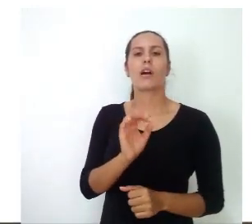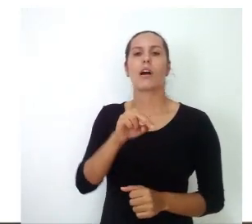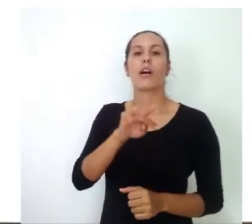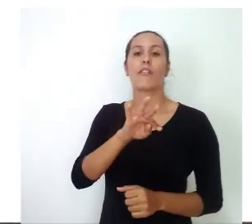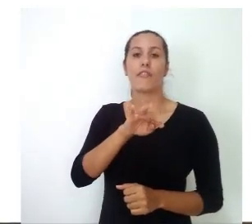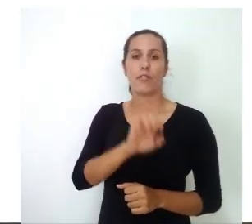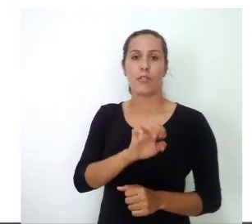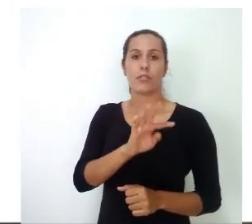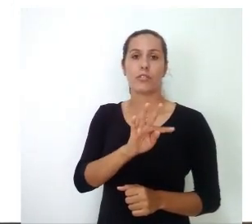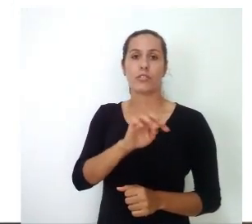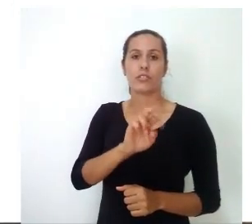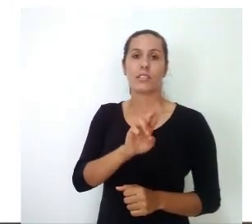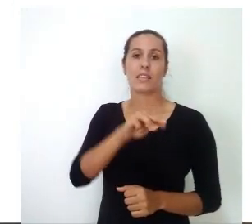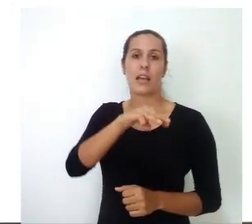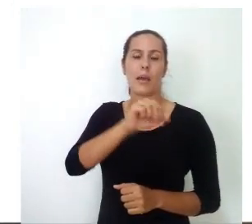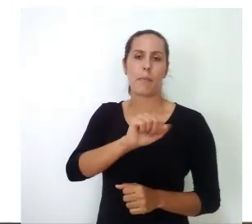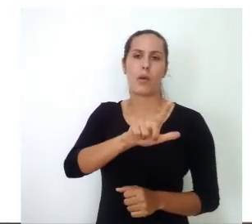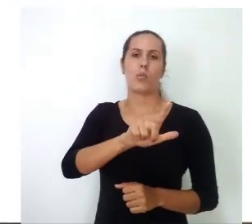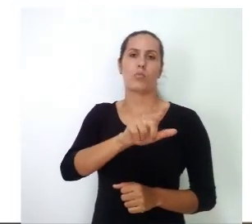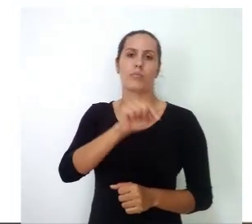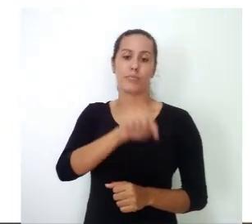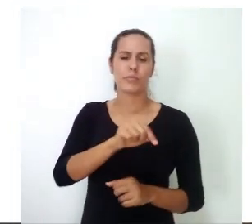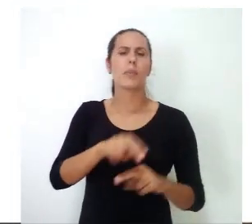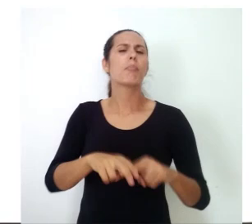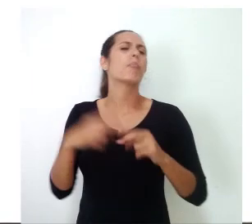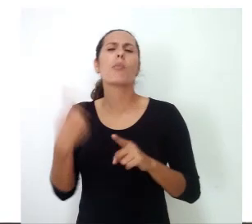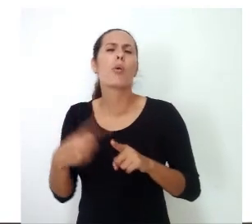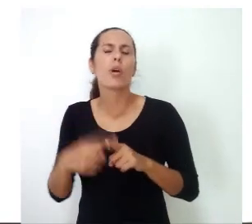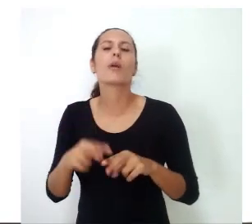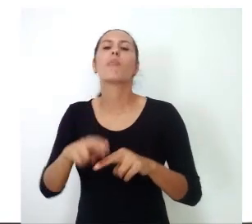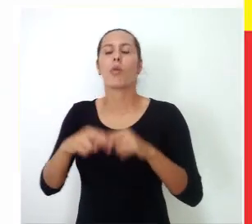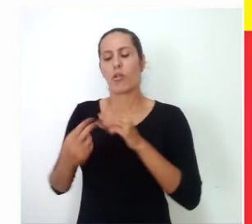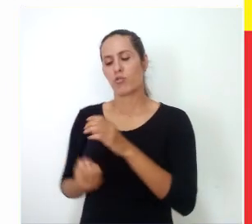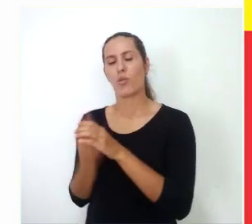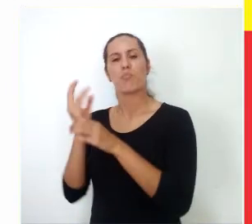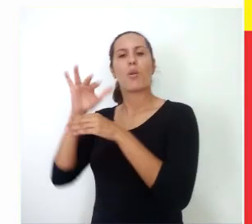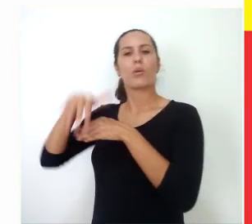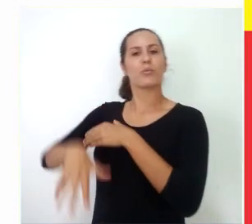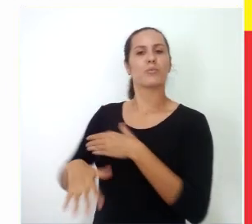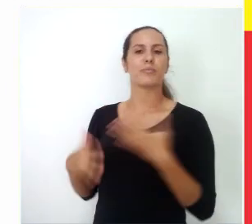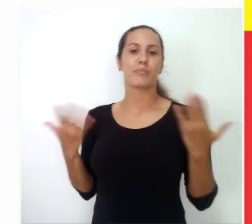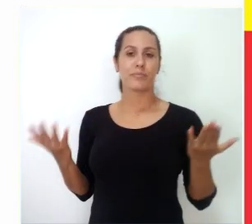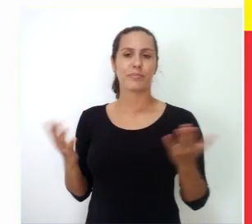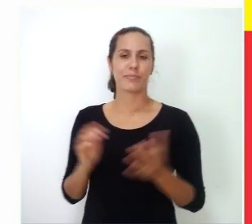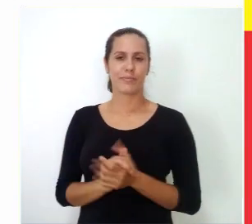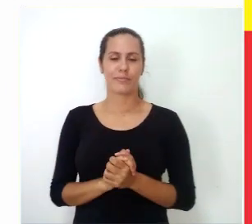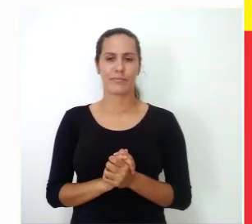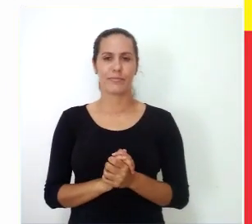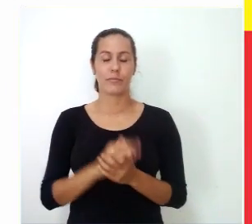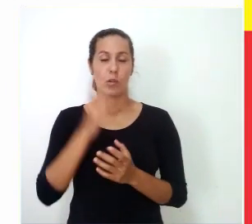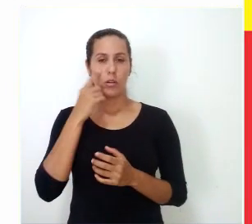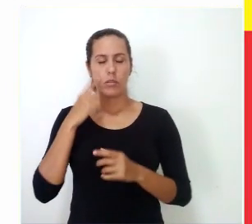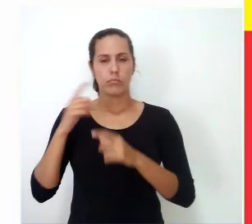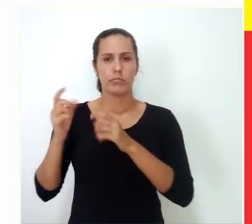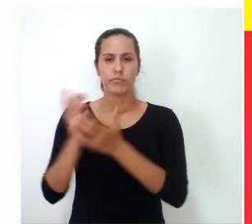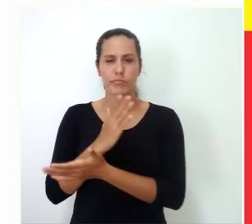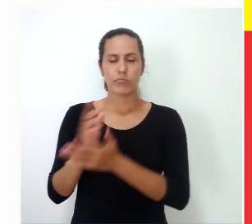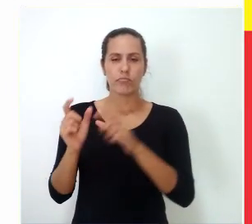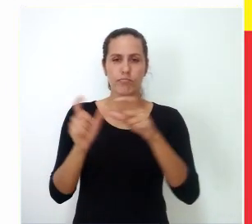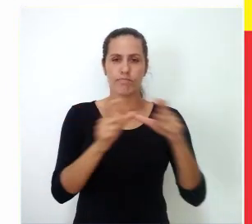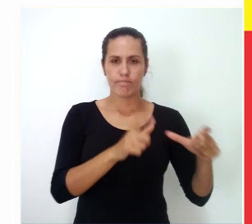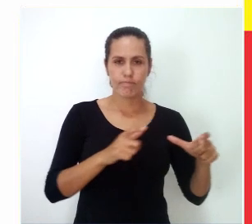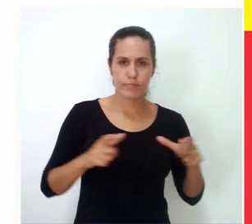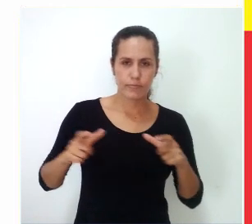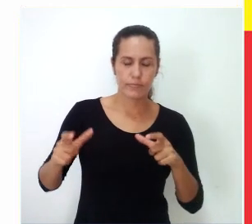acontece? Pelos vulcões, por incrível que pareça. Veja só a imagem. Muitas fontes termais